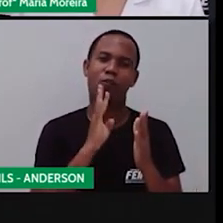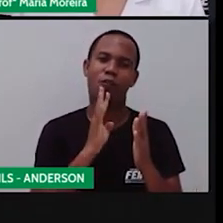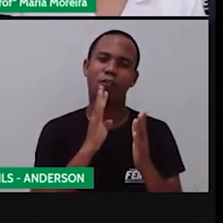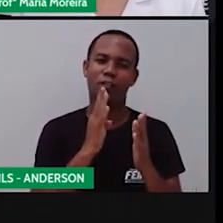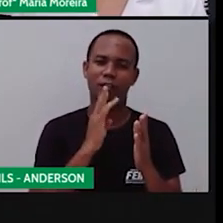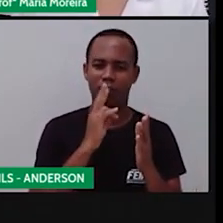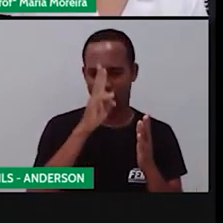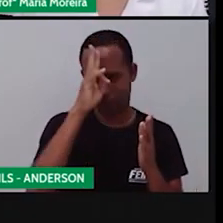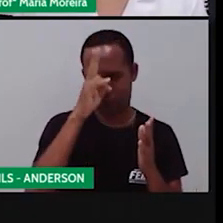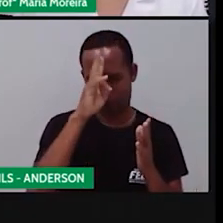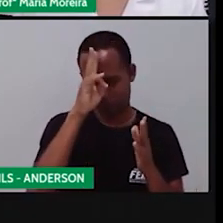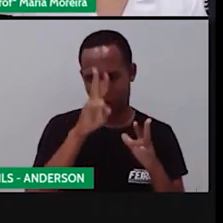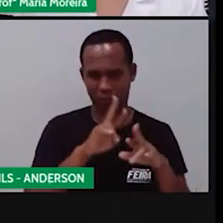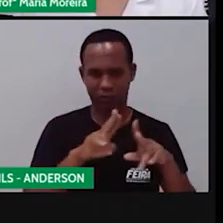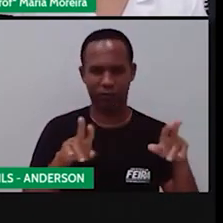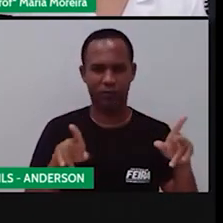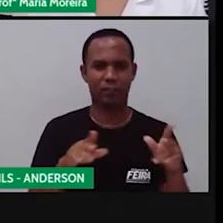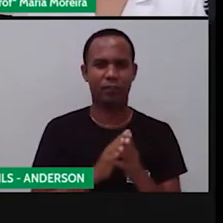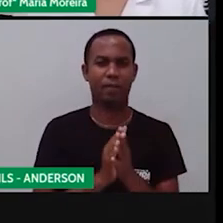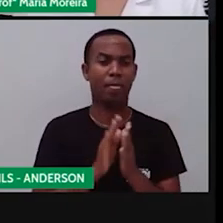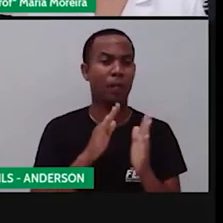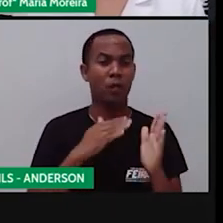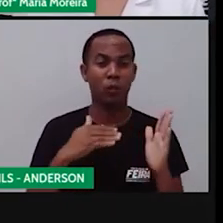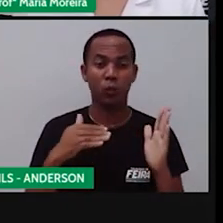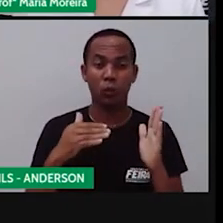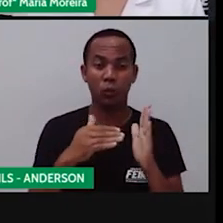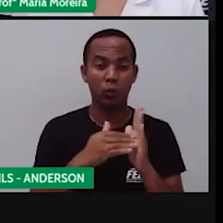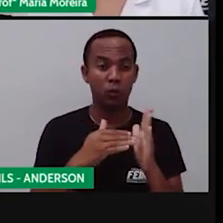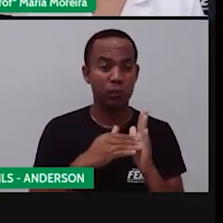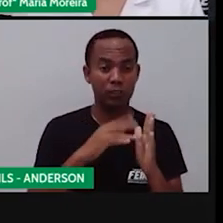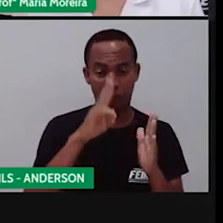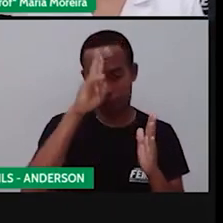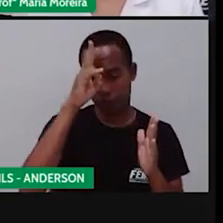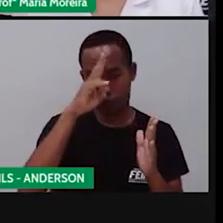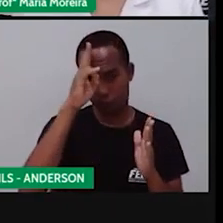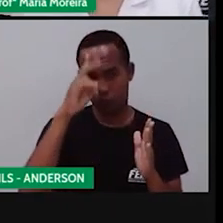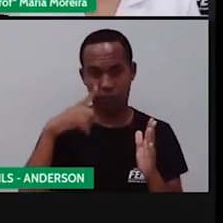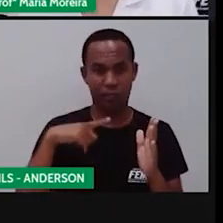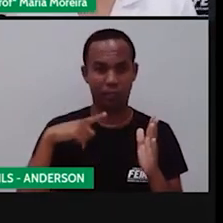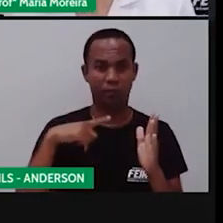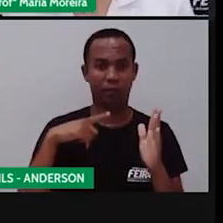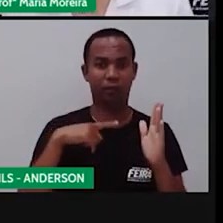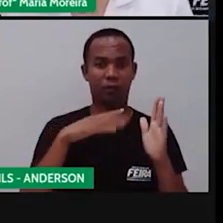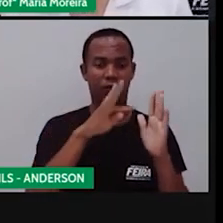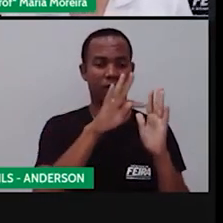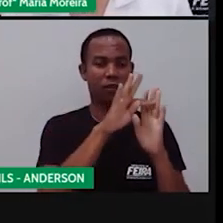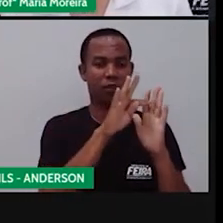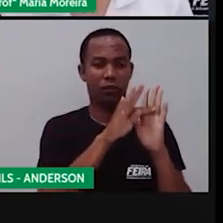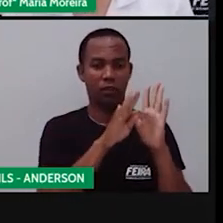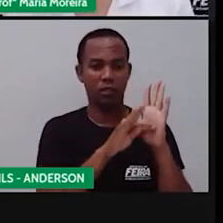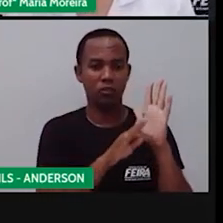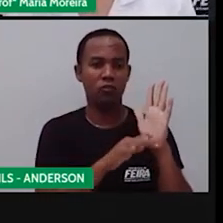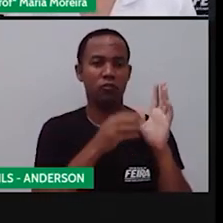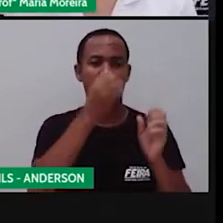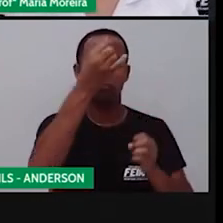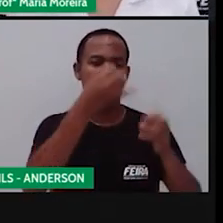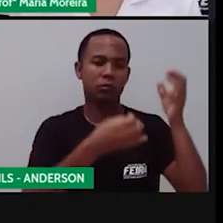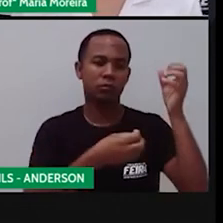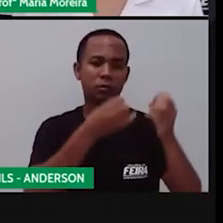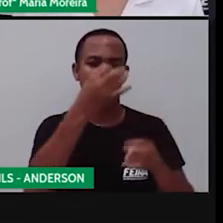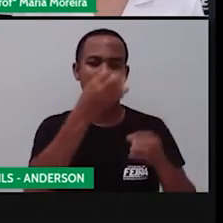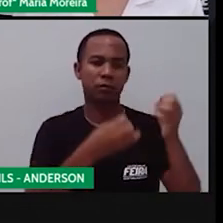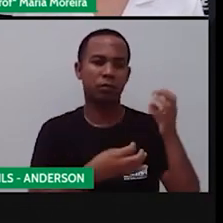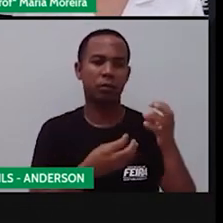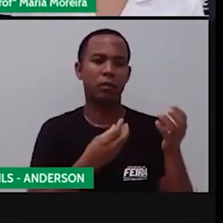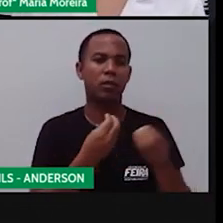frequentando. Bom, todas fazem parte de um tipo de texto chamado narração, né? Que foi o que